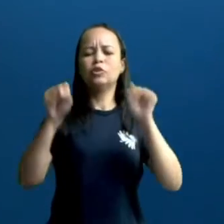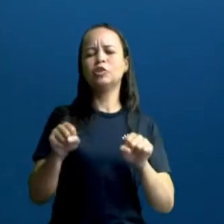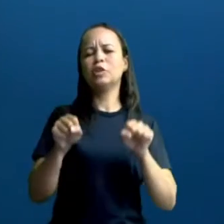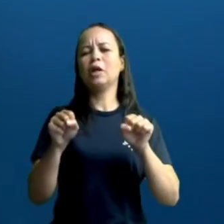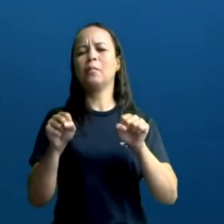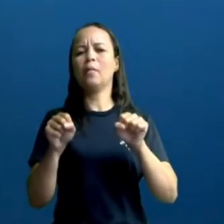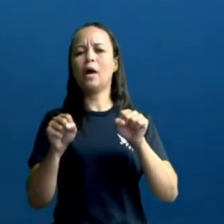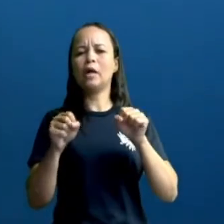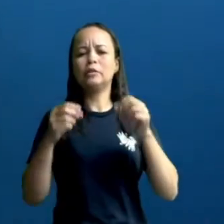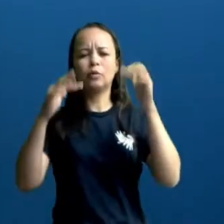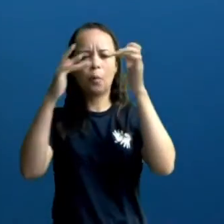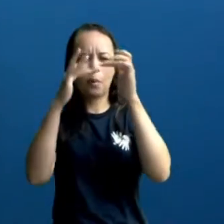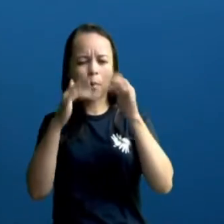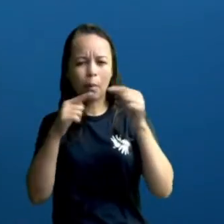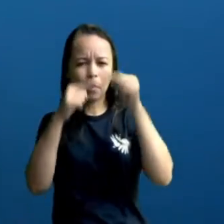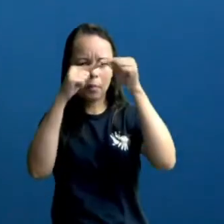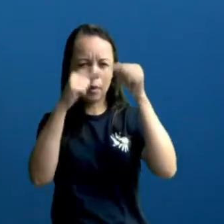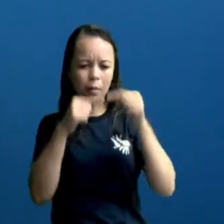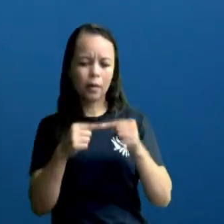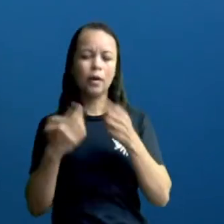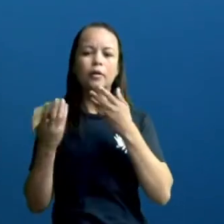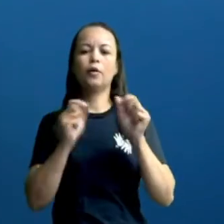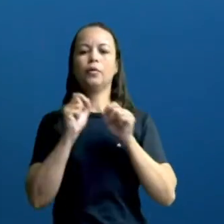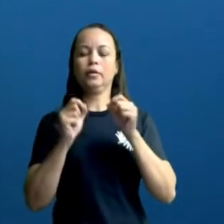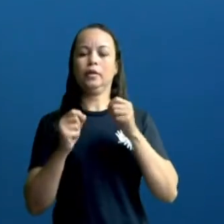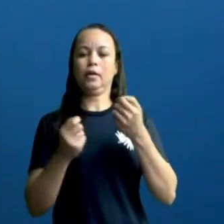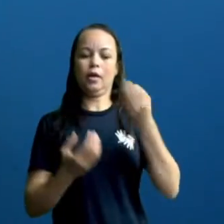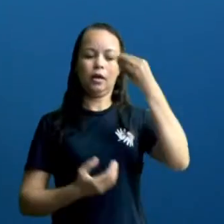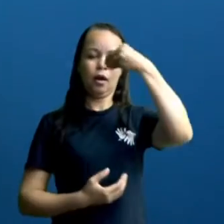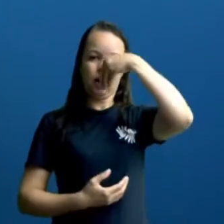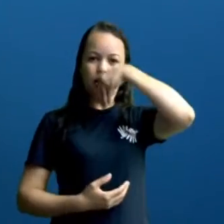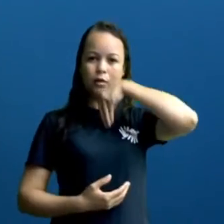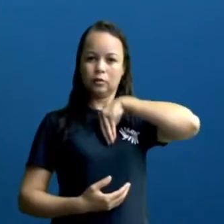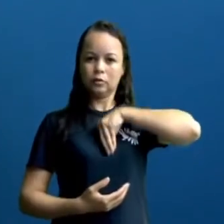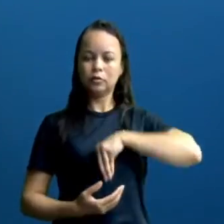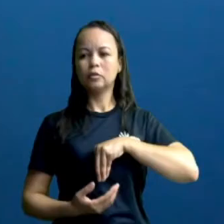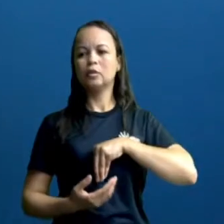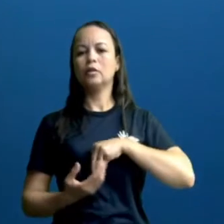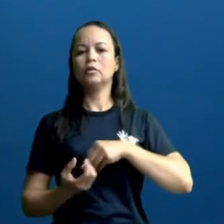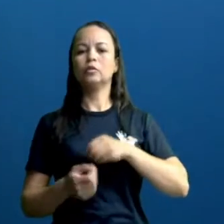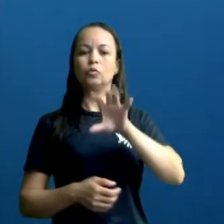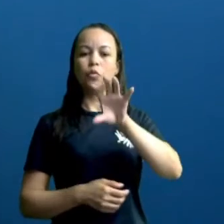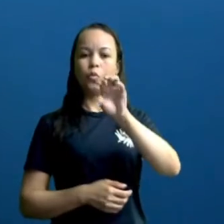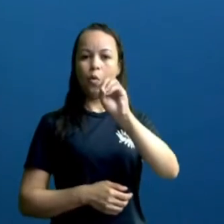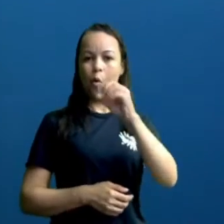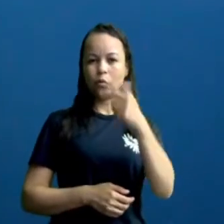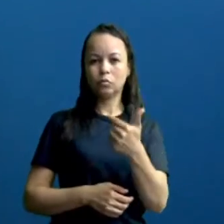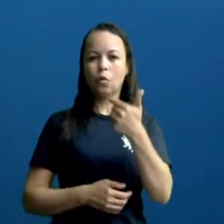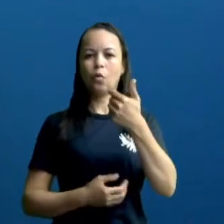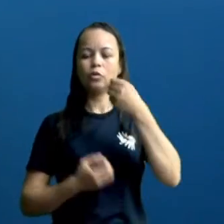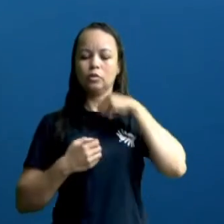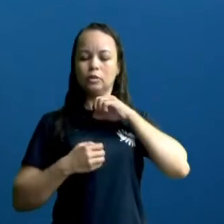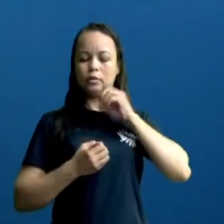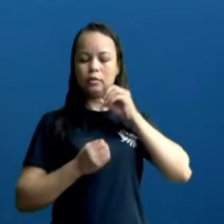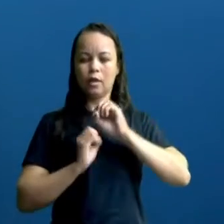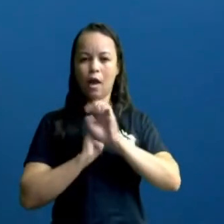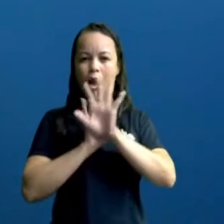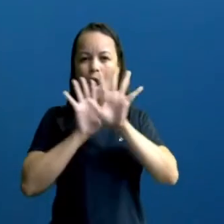digestório, por causa da questão da nutrição, o sistema respiratório, por causa da questão do recrutamento de oxigênio e também da